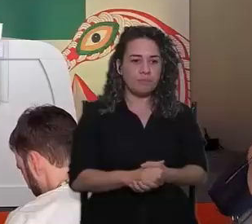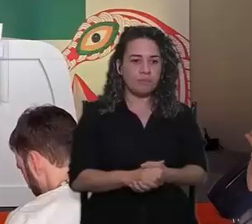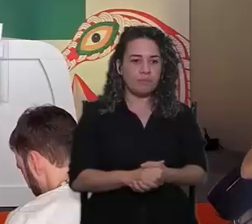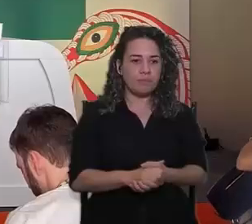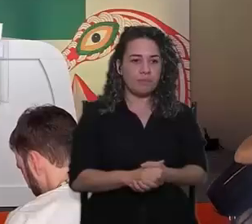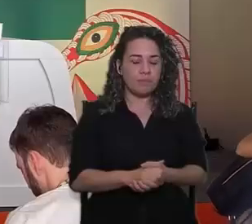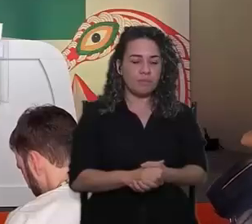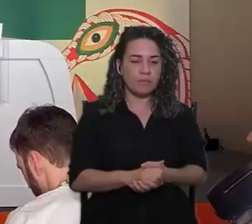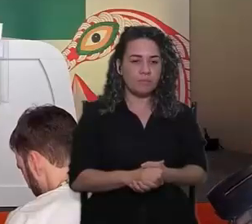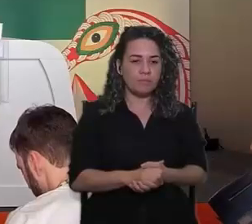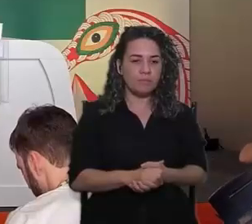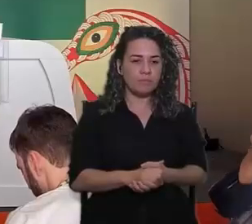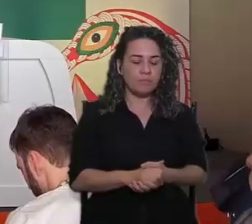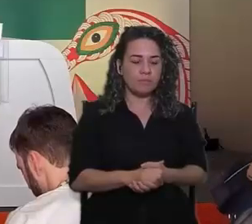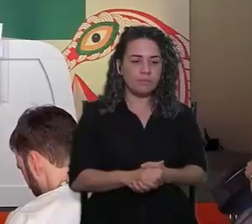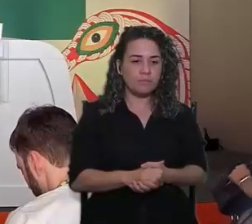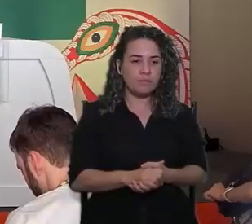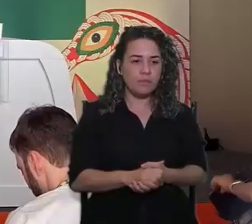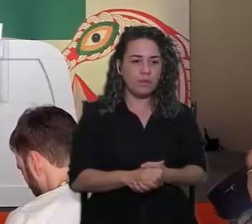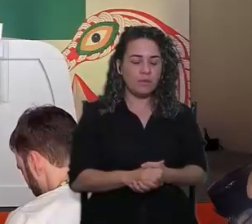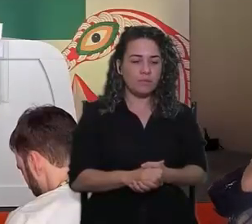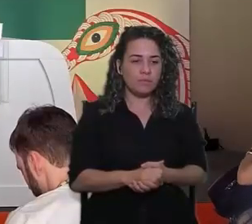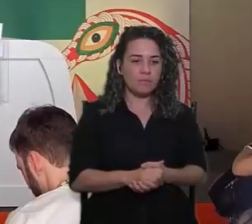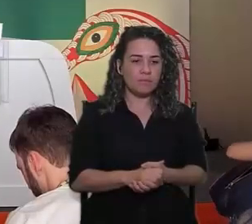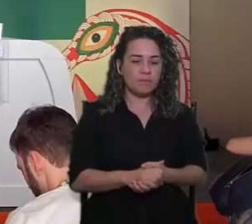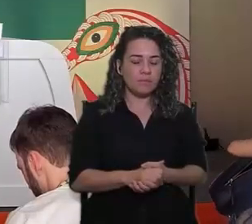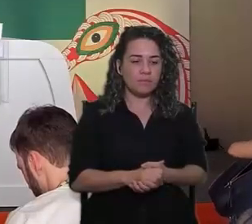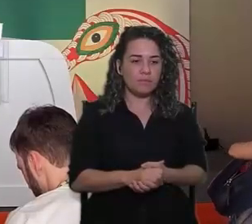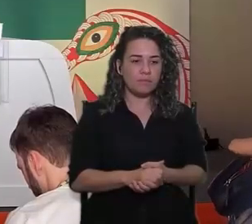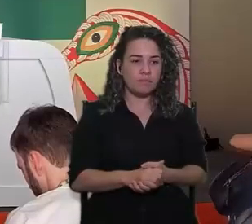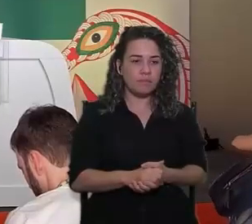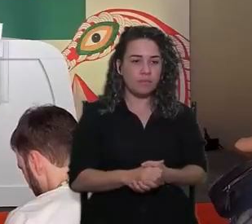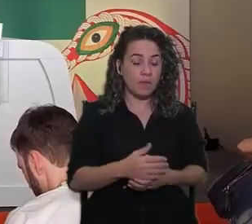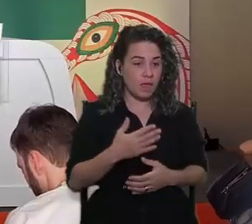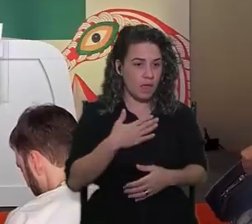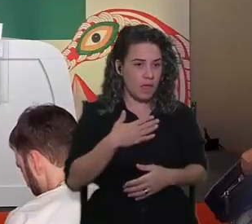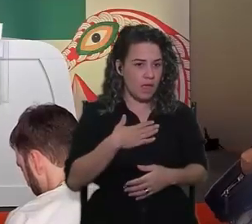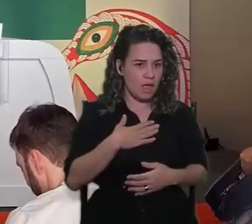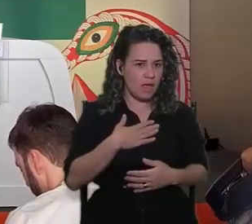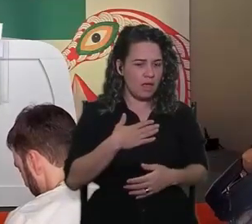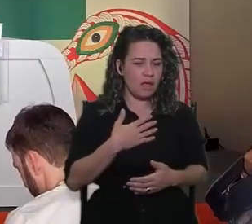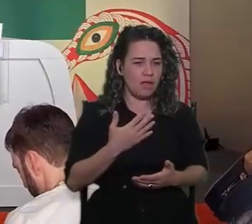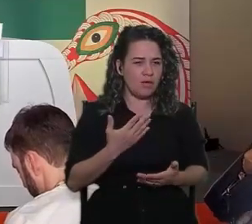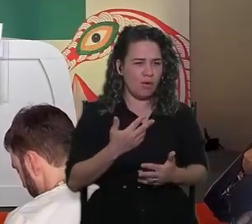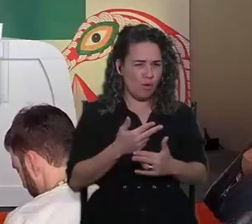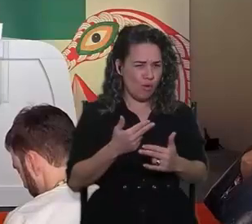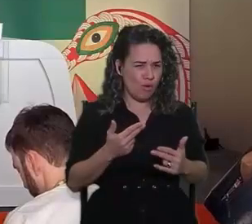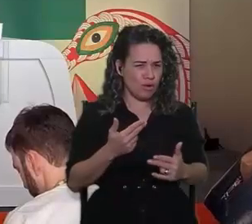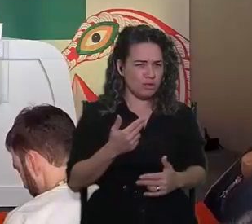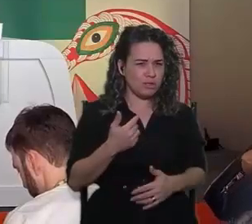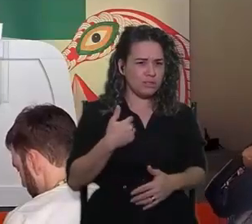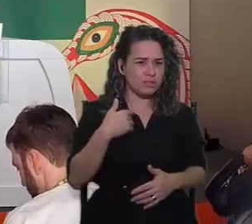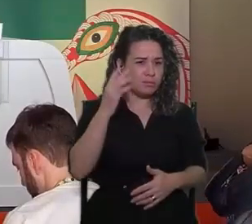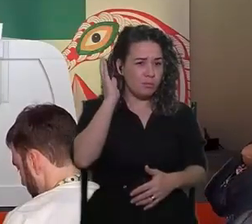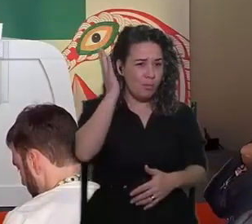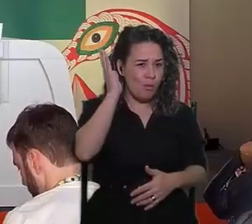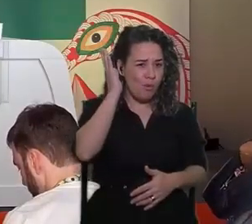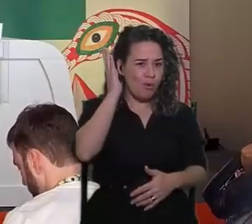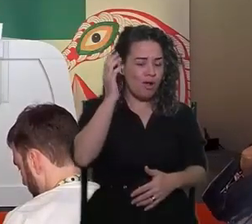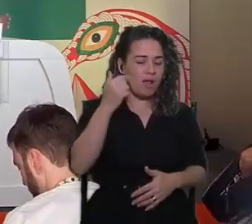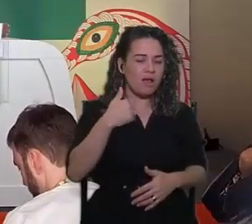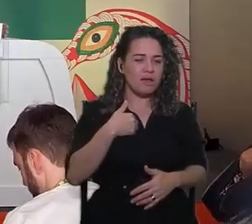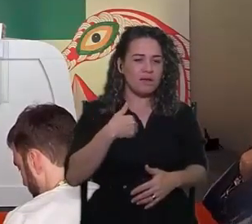Posso começar? Pode. É assim, eu tenho uma coisa muito burra, muito idiota, que é ser otimista,